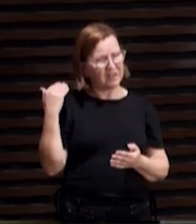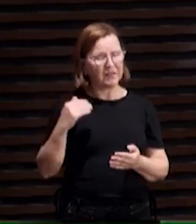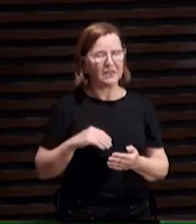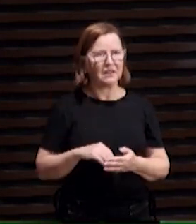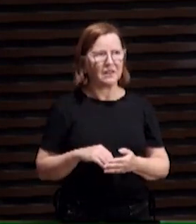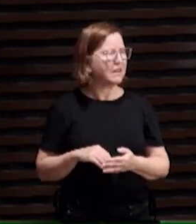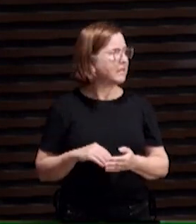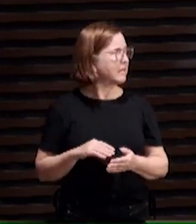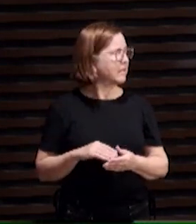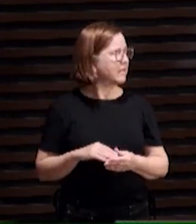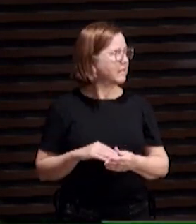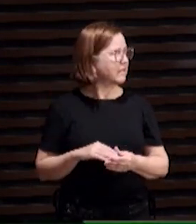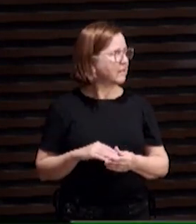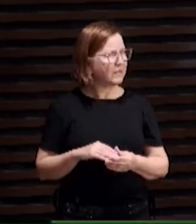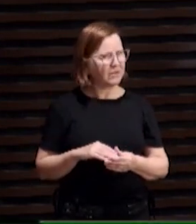no